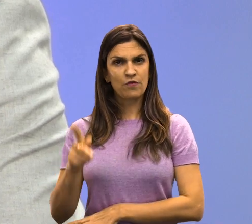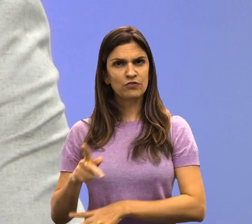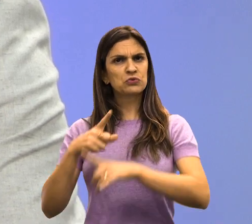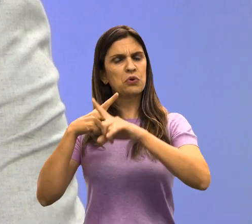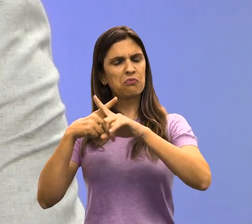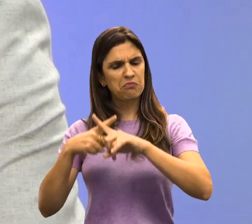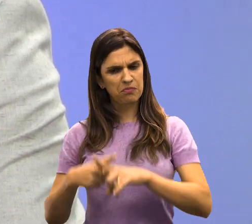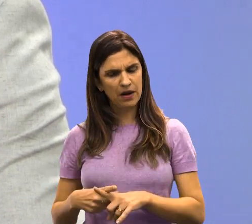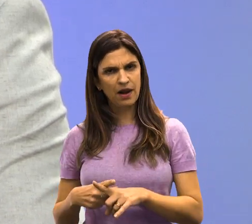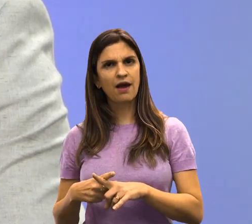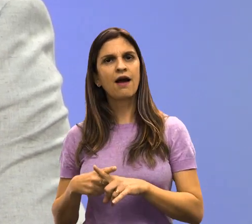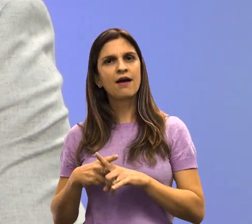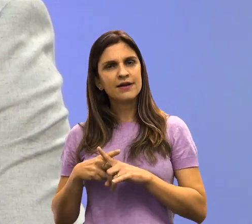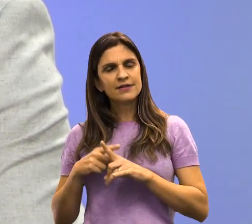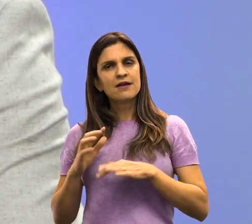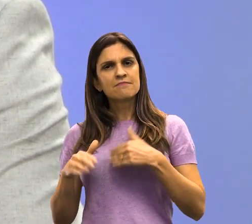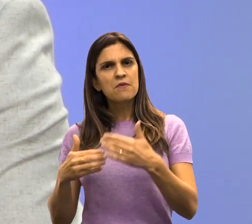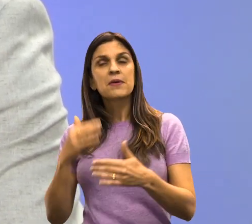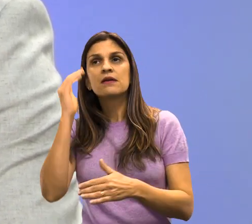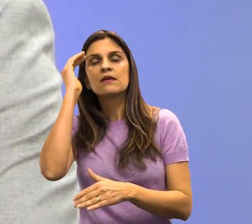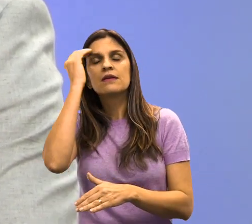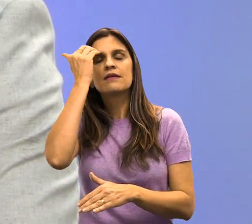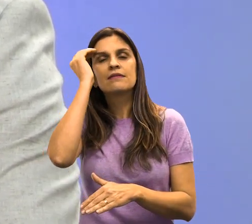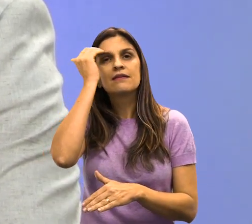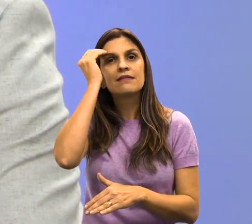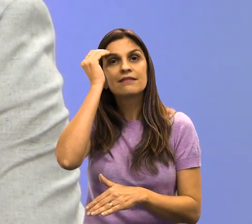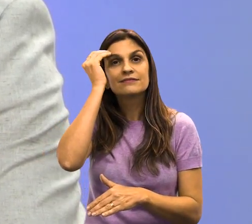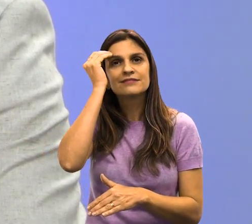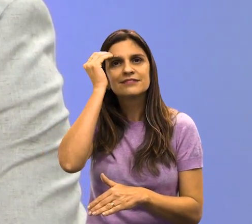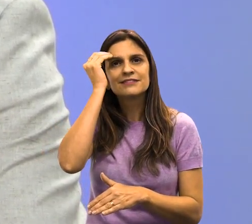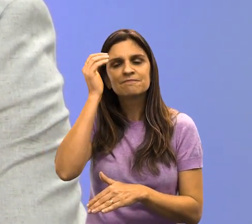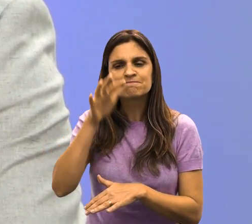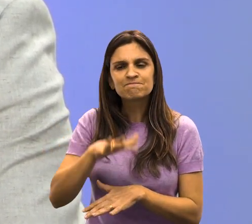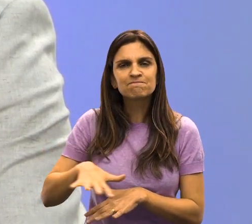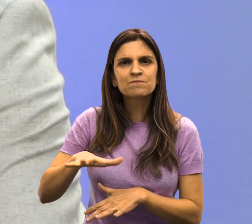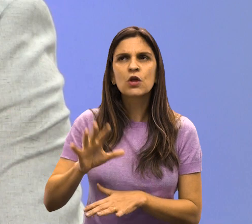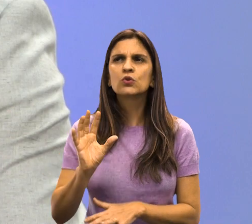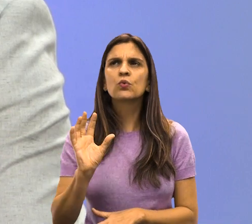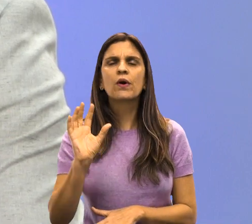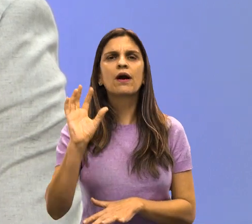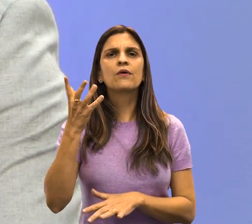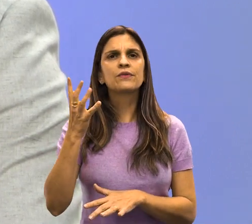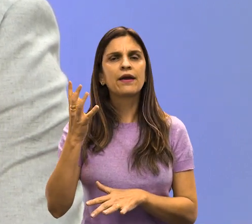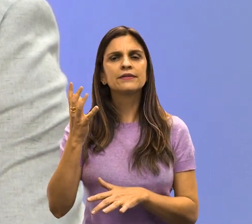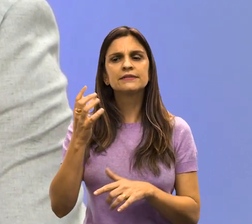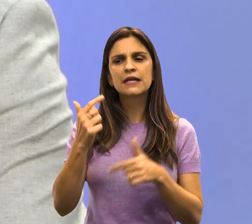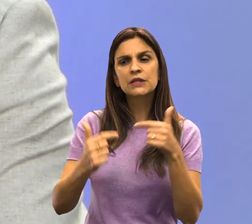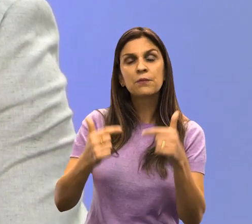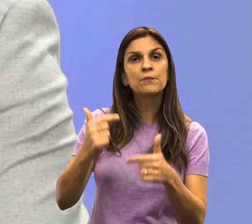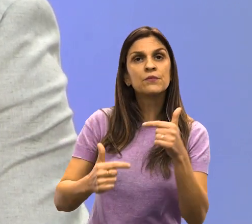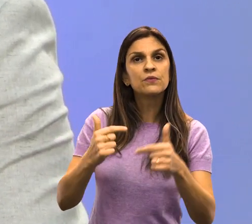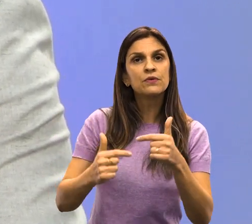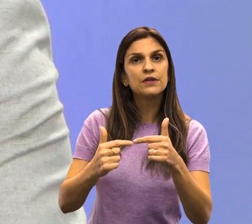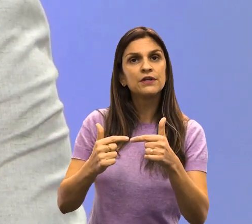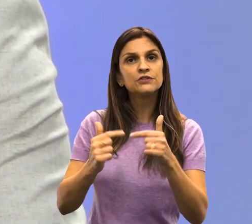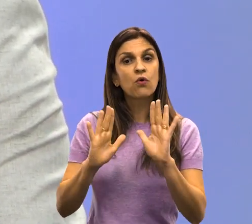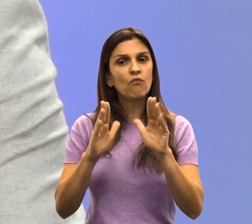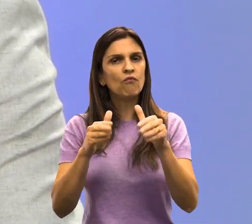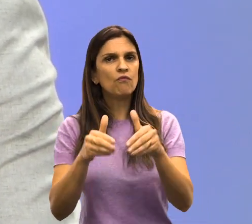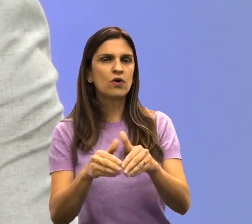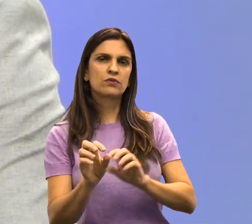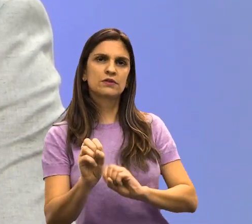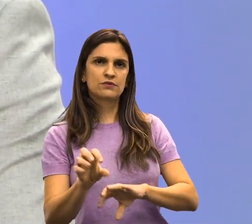de carreira, um professor que entendesse da situação política voltada